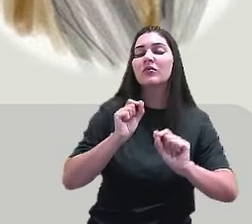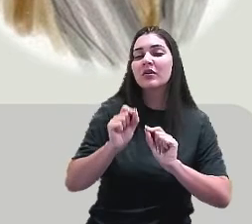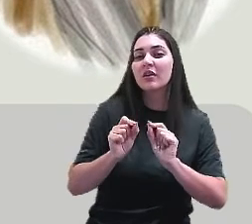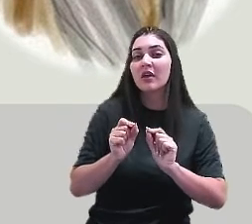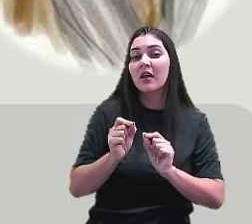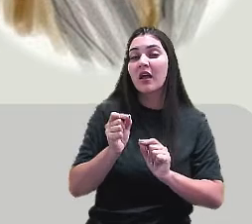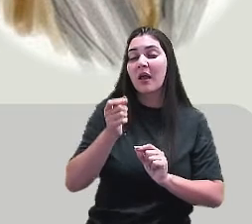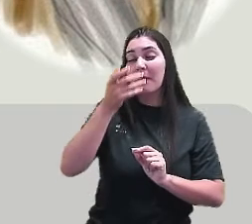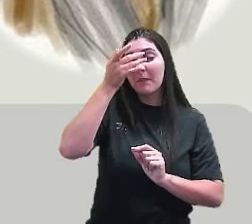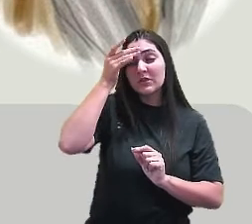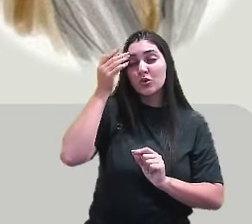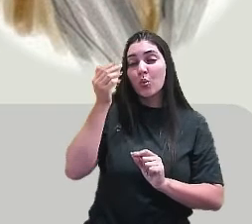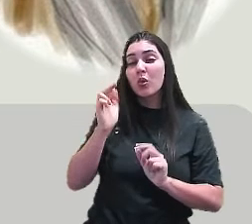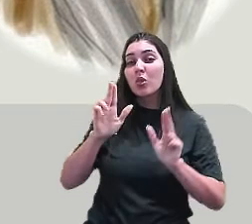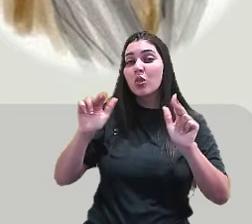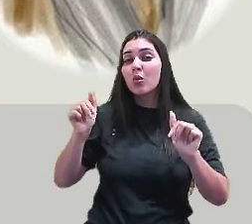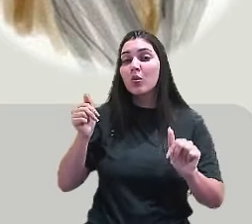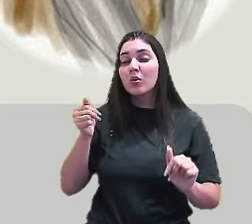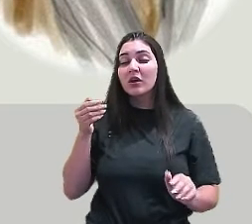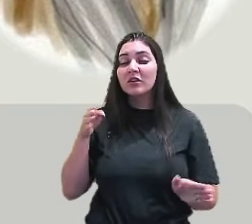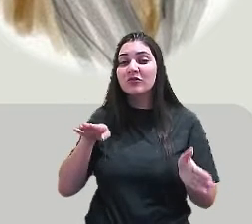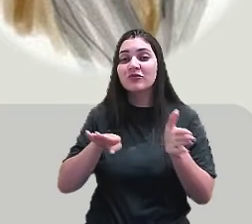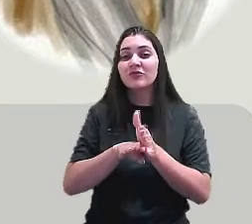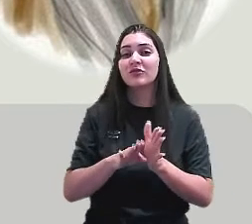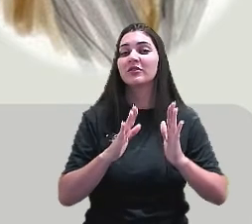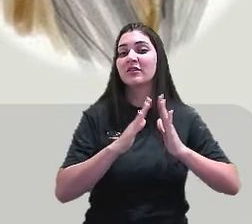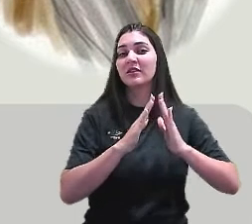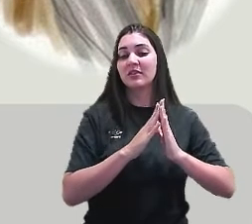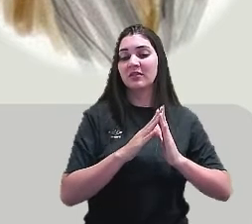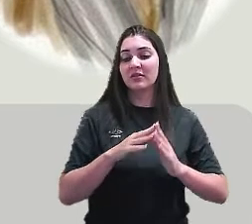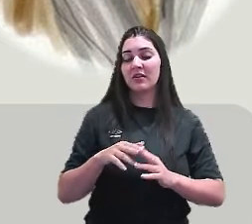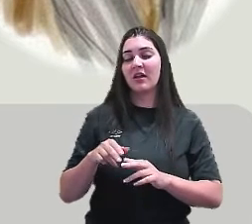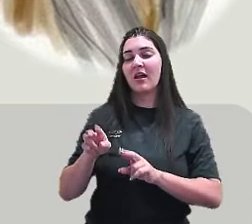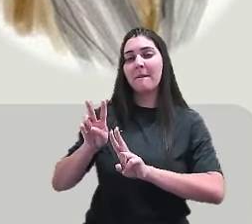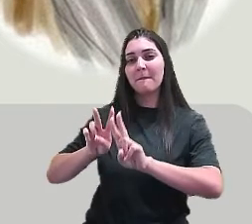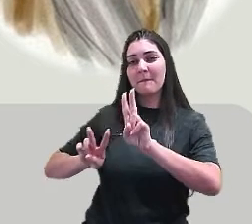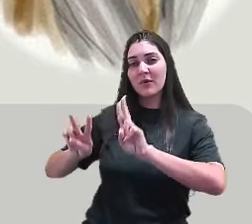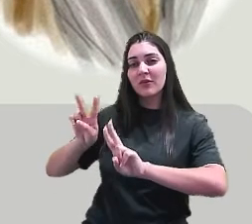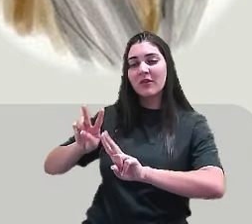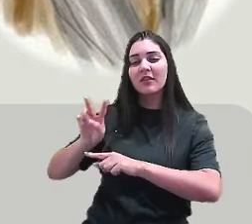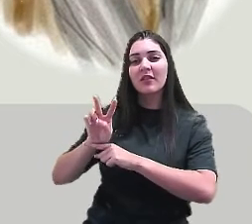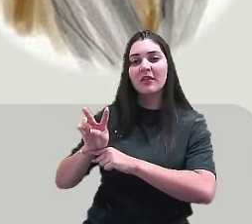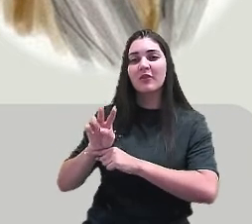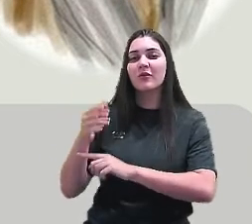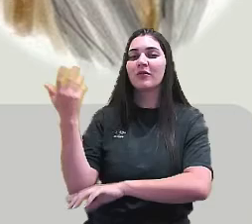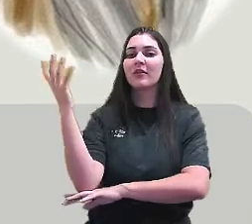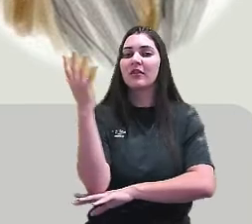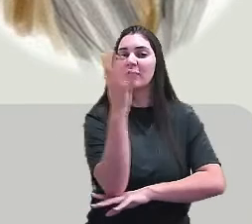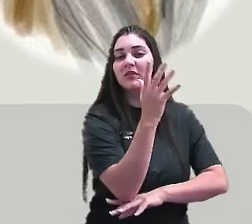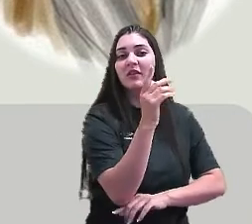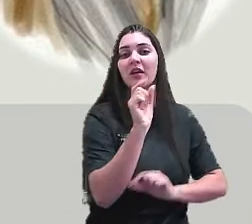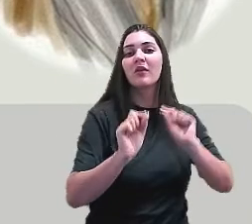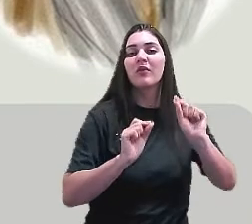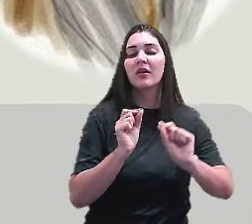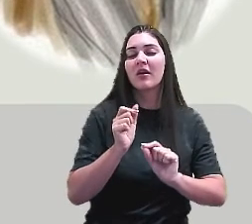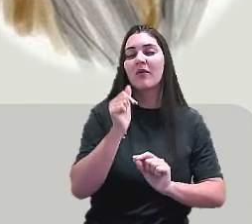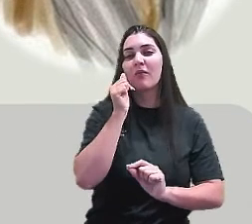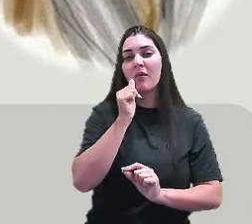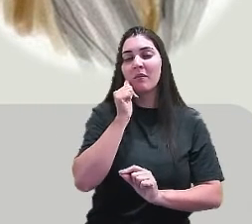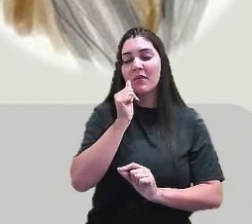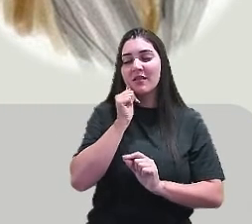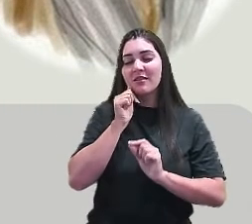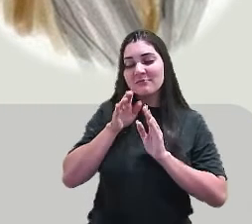caminho de casa. Acreditam que a protetora da floresta é, na verdade, uma menina que havia sido enterrada na